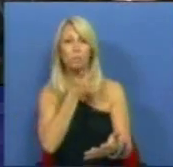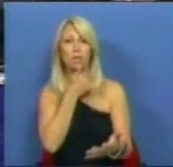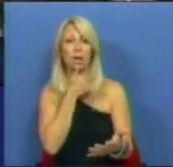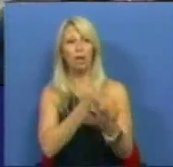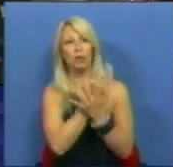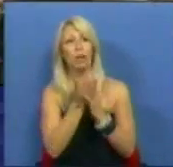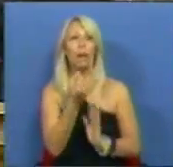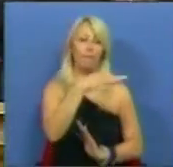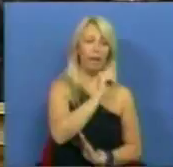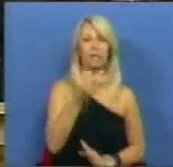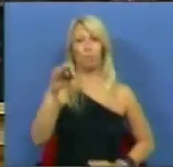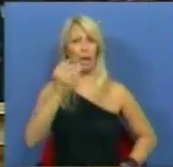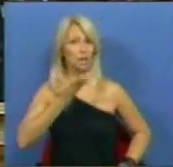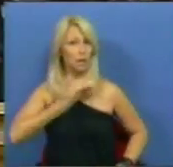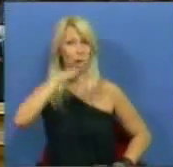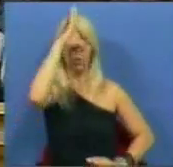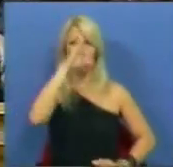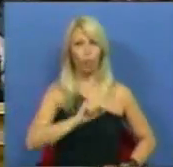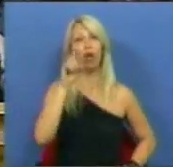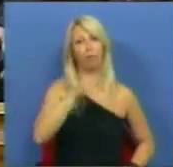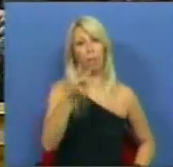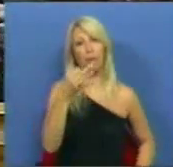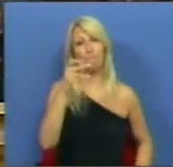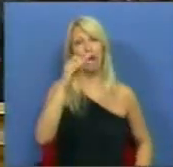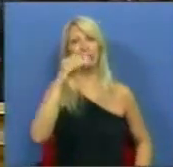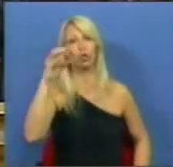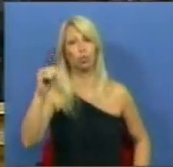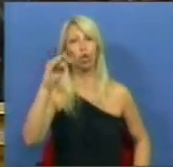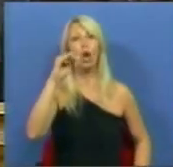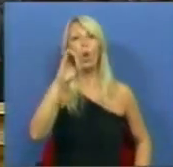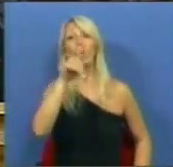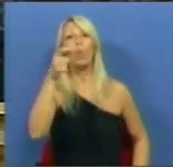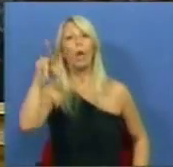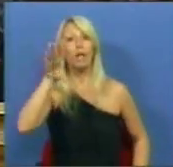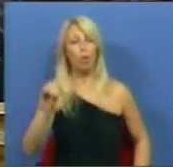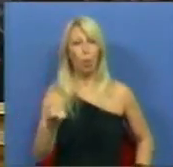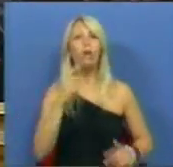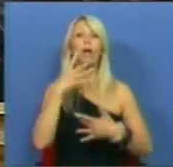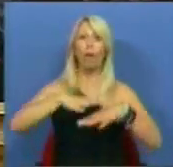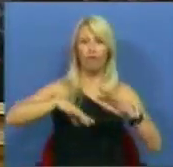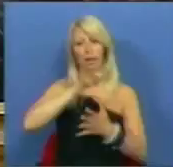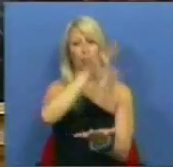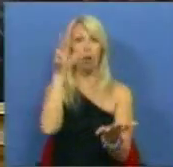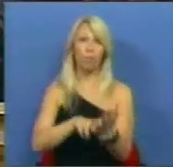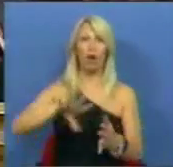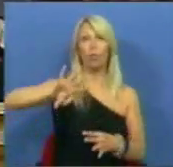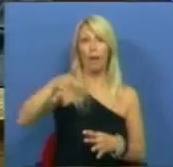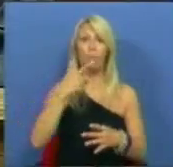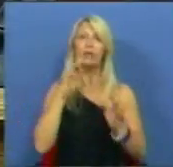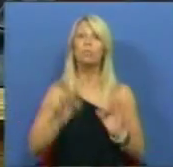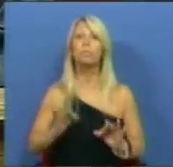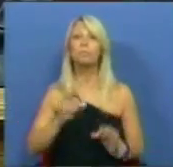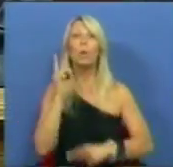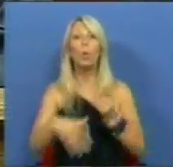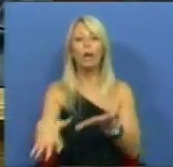que PS, PSD, que o Governo e Passos Coelho propuseram e aprovaram para o país e que atacam efetivamente aqueles que são os